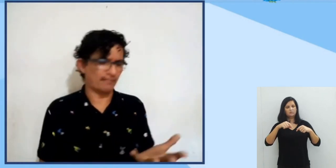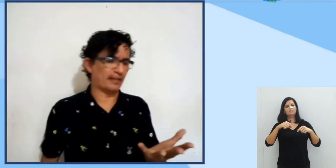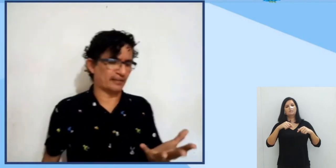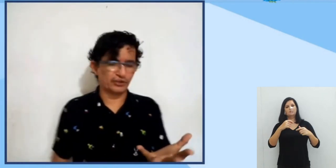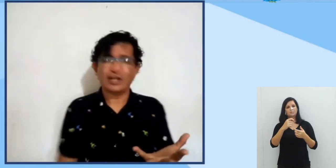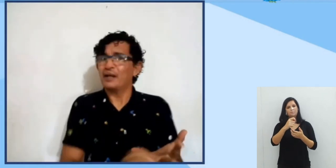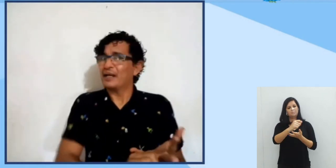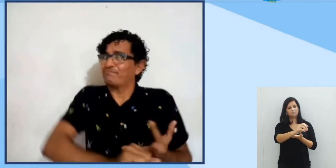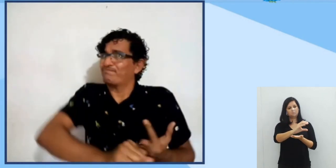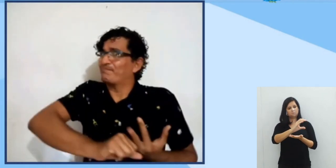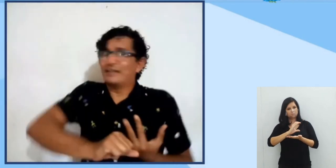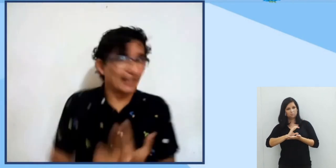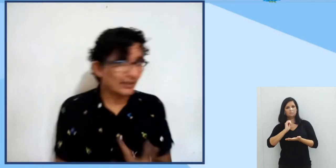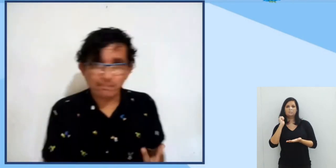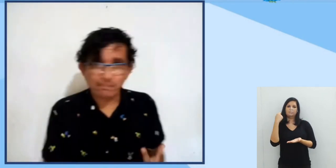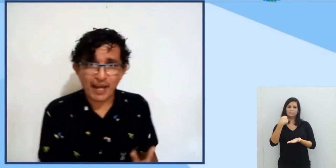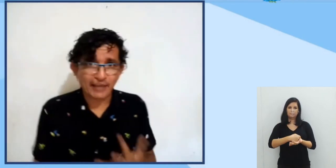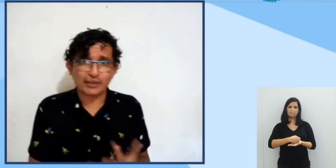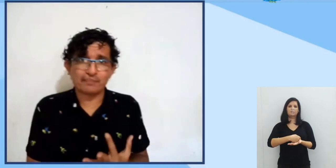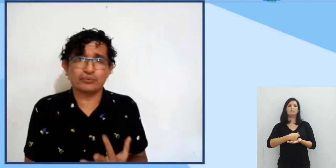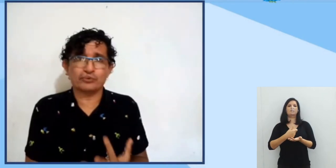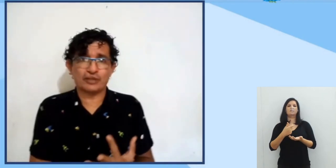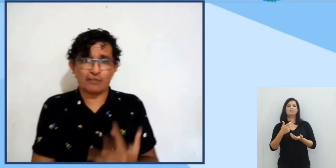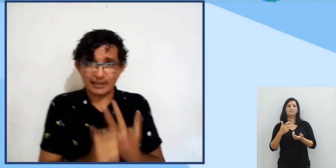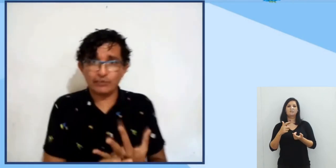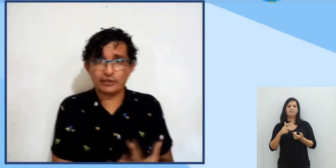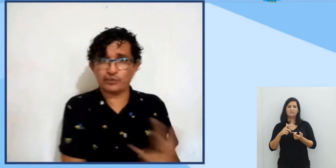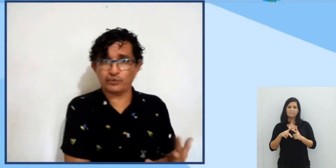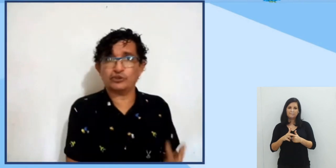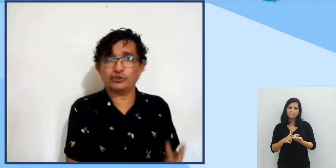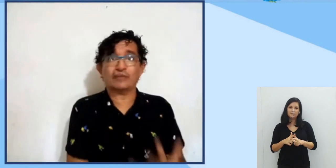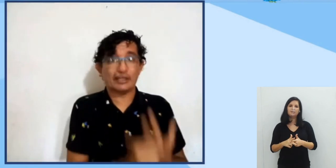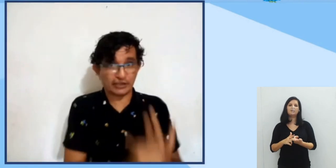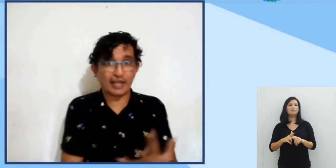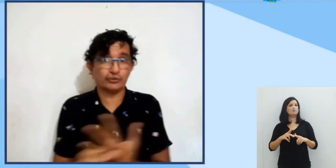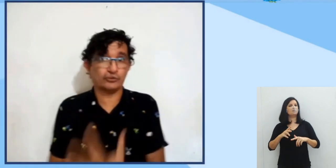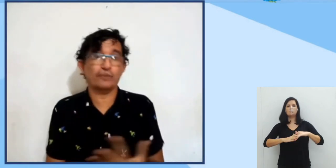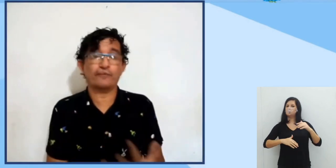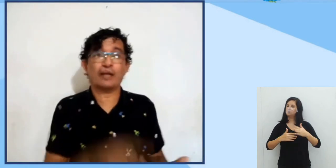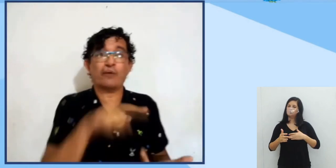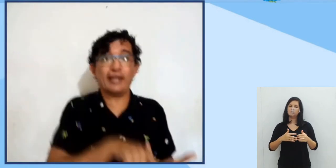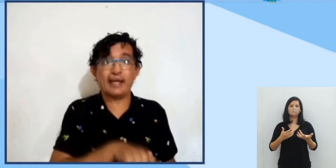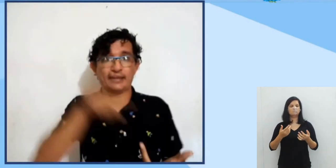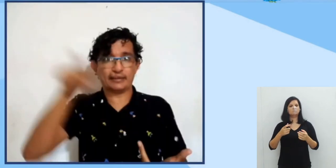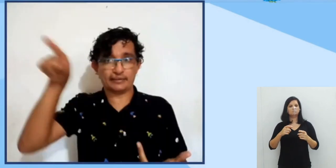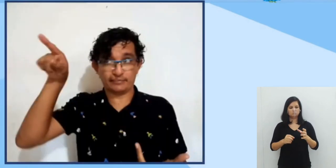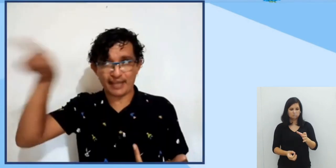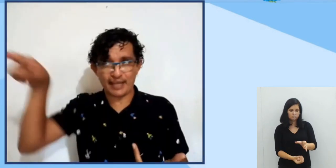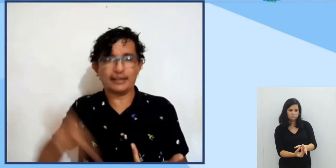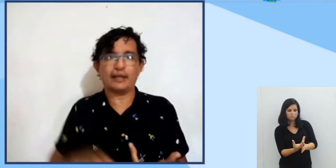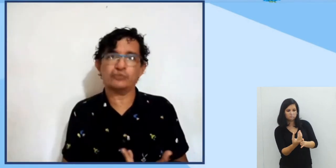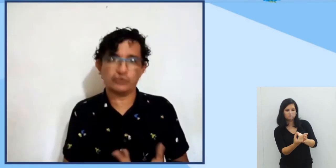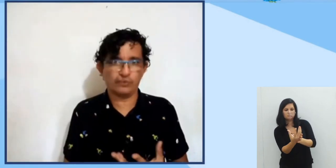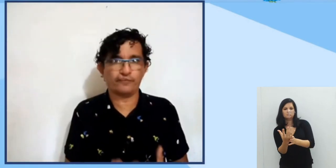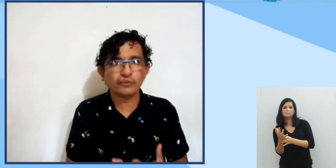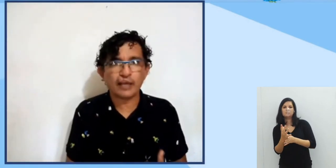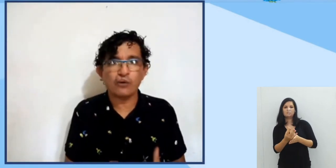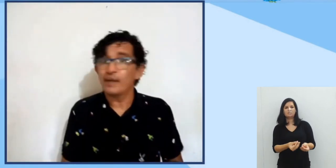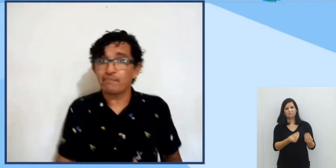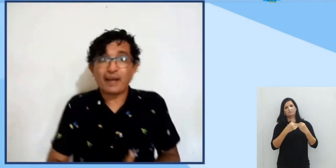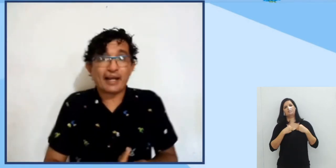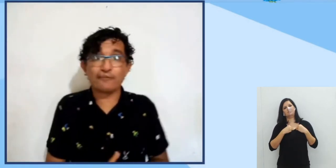pelas ferramentas. Grande parte da produção, aquilo que eles produziam nas terras do senhor feudal, era dada ao